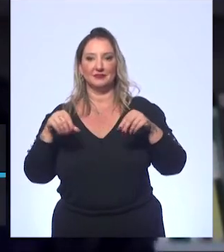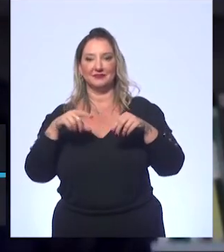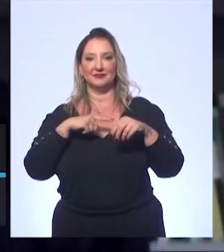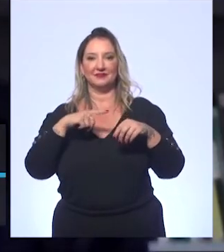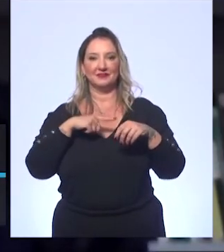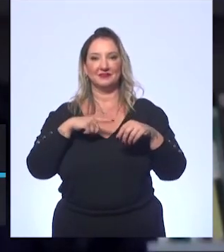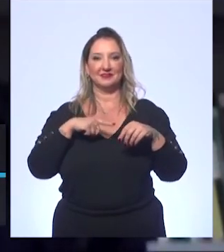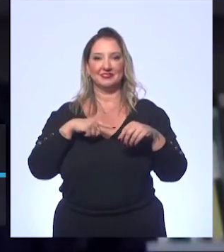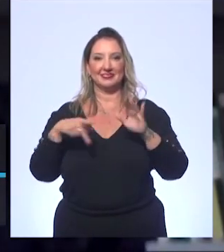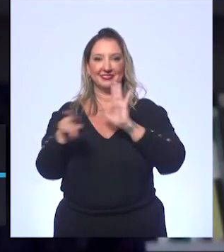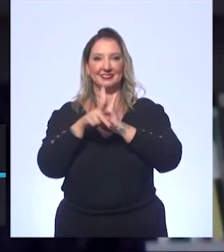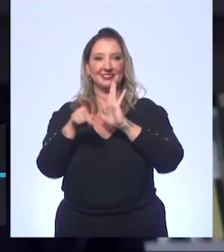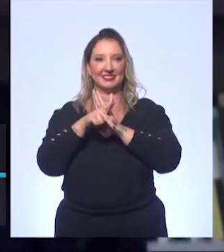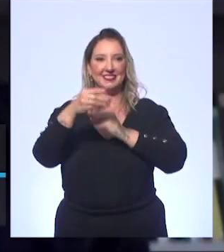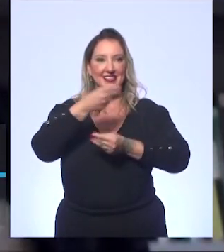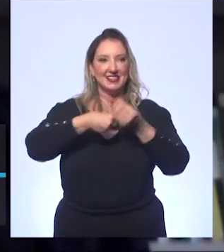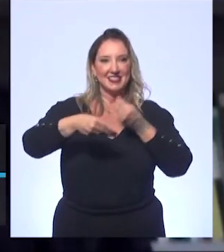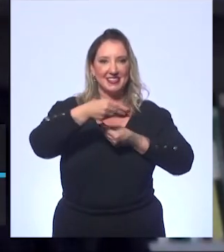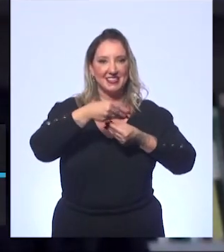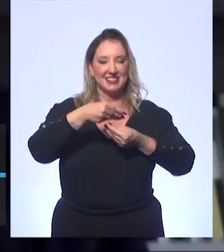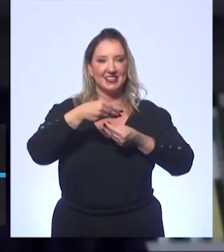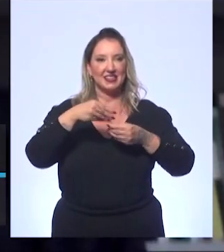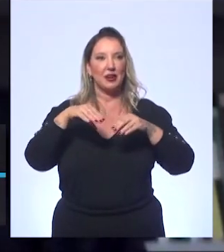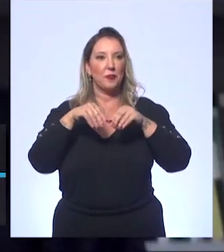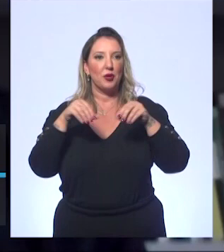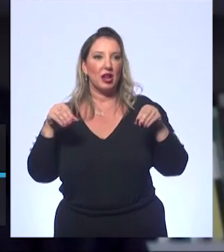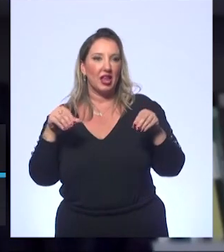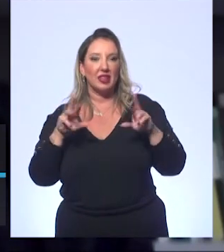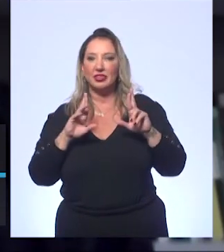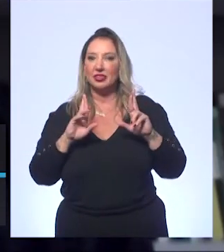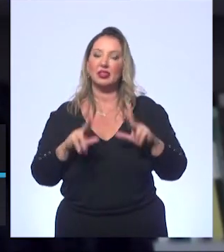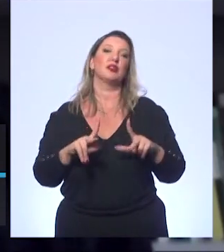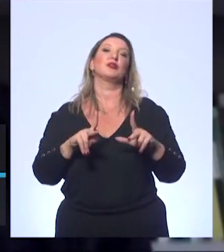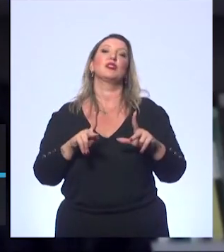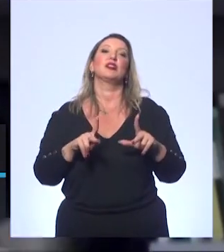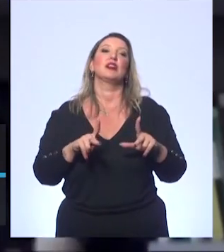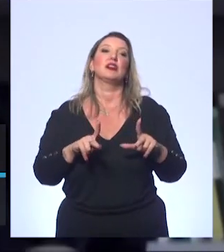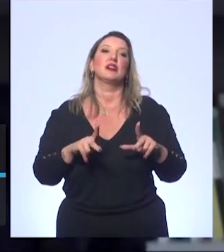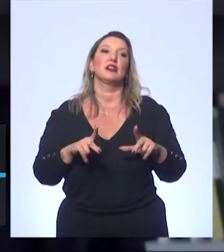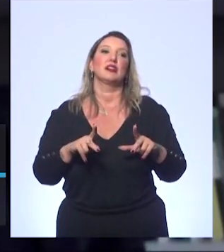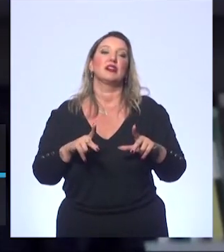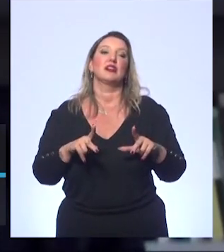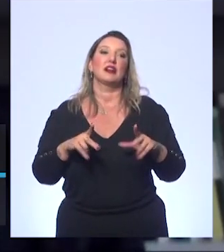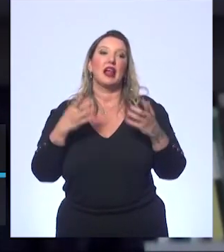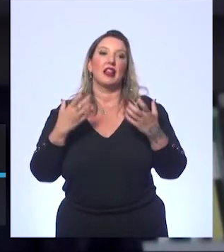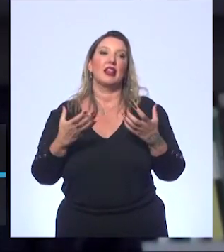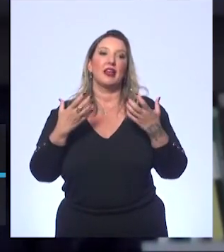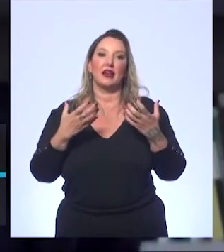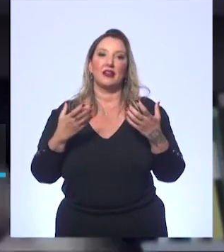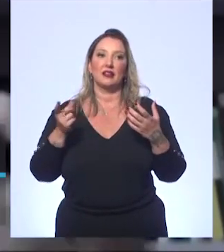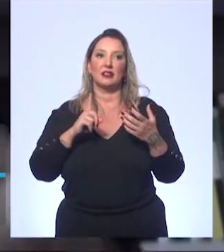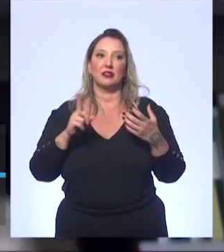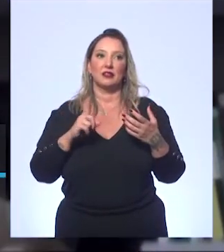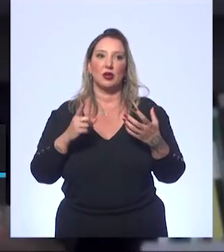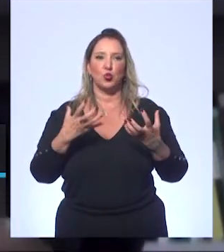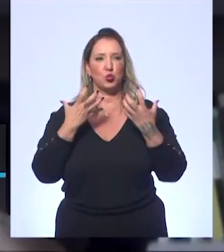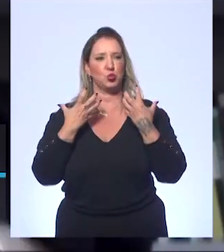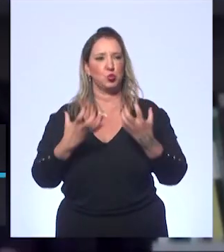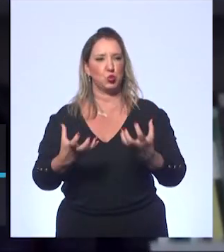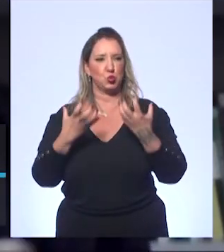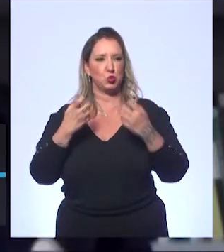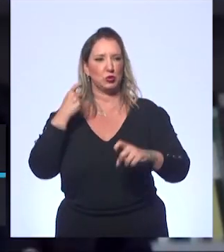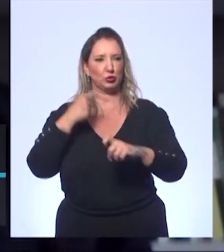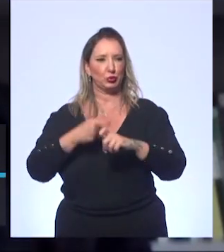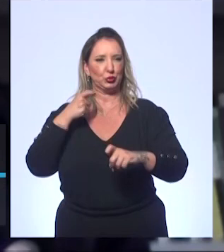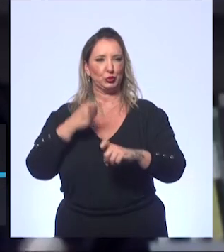da polenta. Então, veja, e a nossa polenta ela não é leve, a nossa polenta ela é bem dura, né?